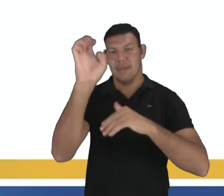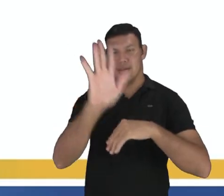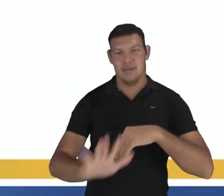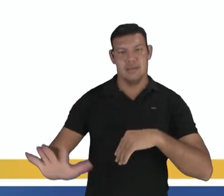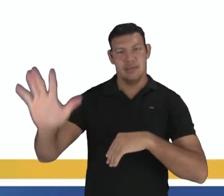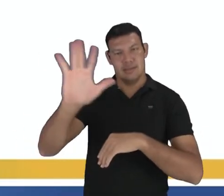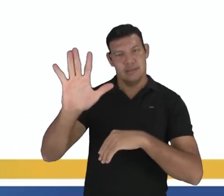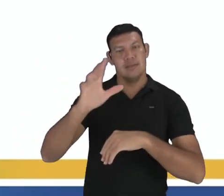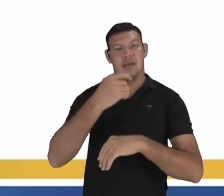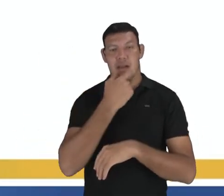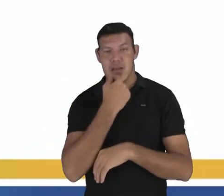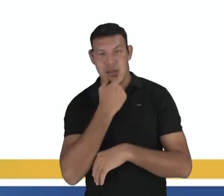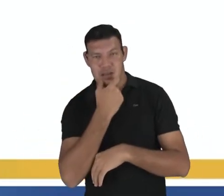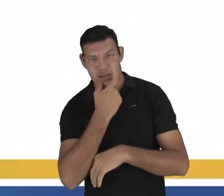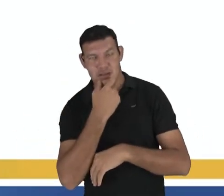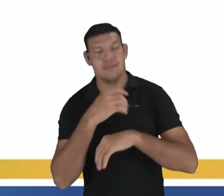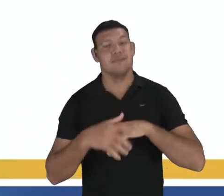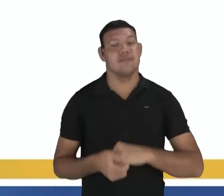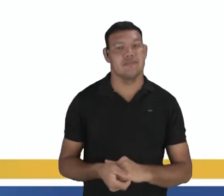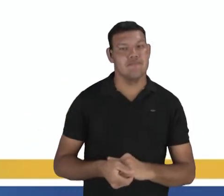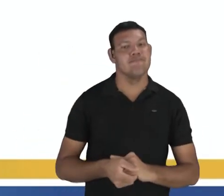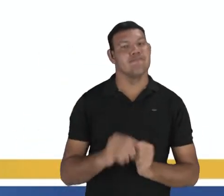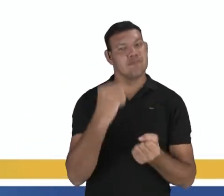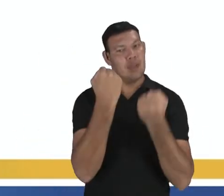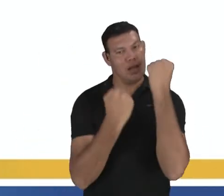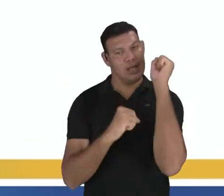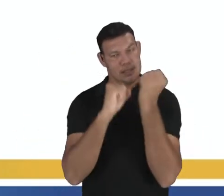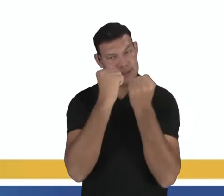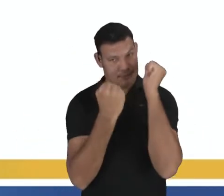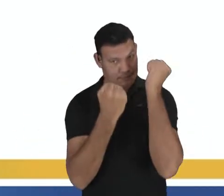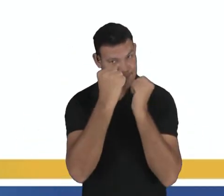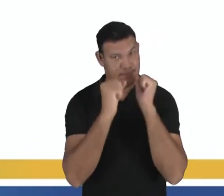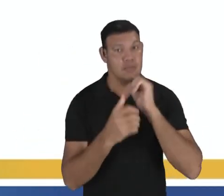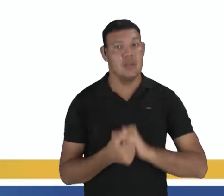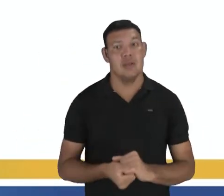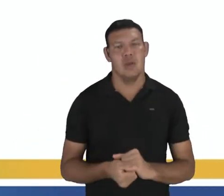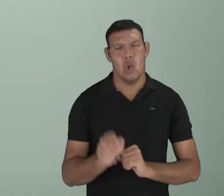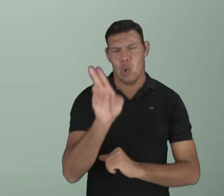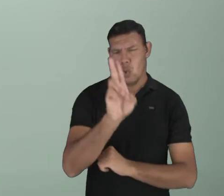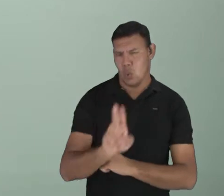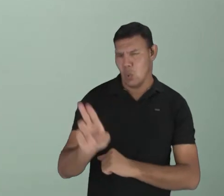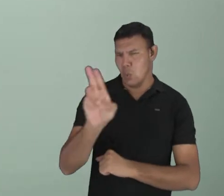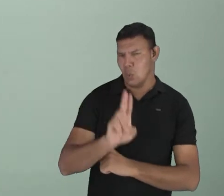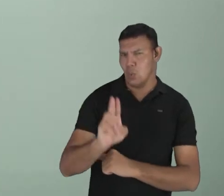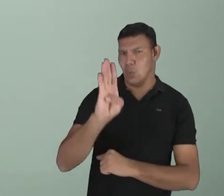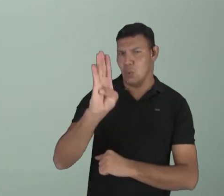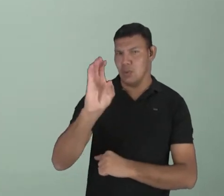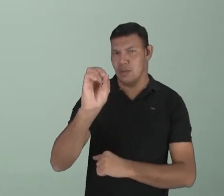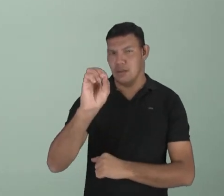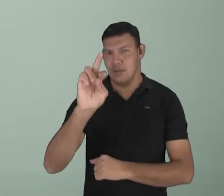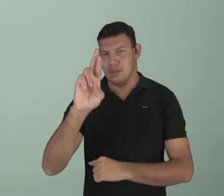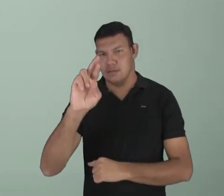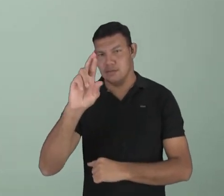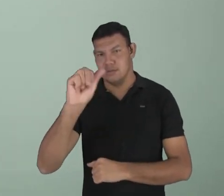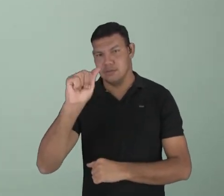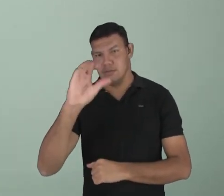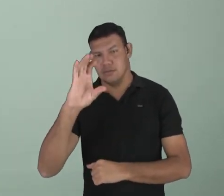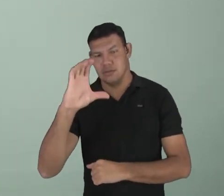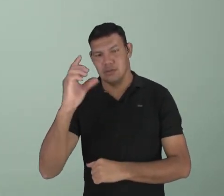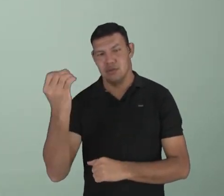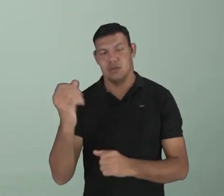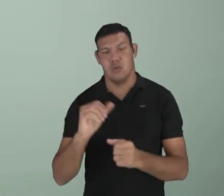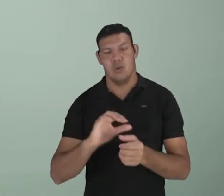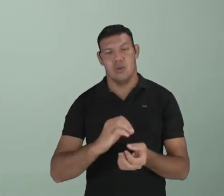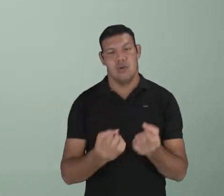principalmente aí a Inglaterra, pessoal, tá? Então a gente tem a industrialização, né? A gente tem o uso da borracha. a